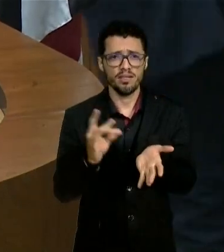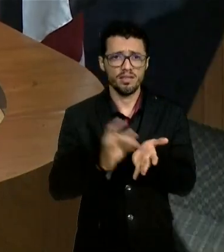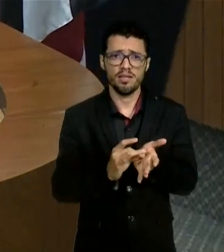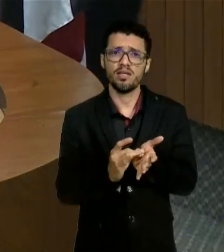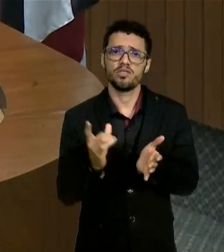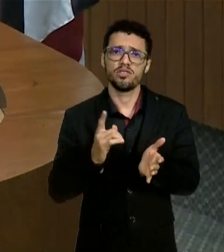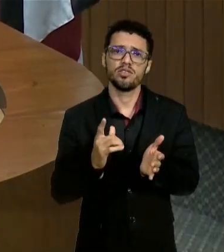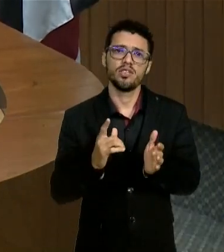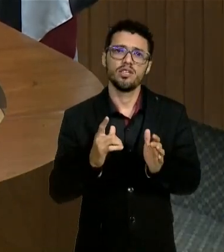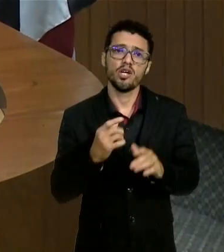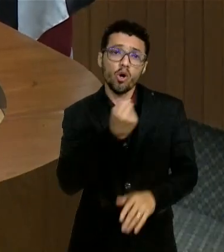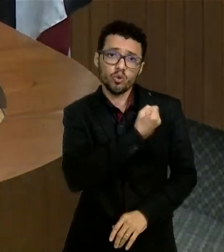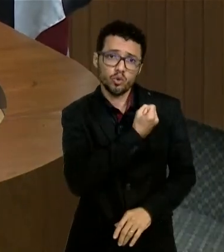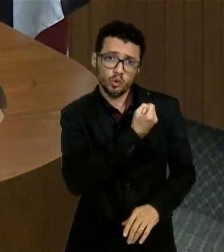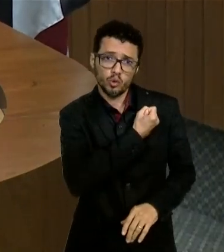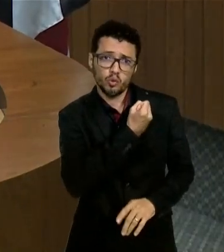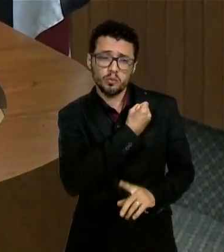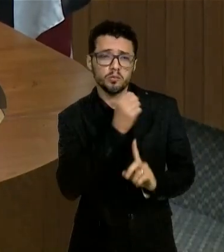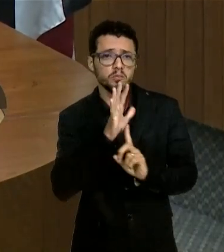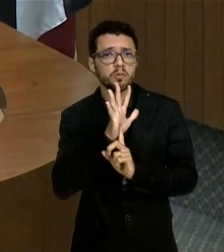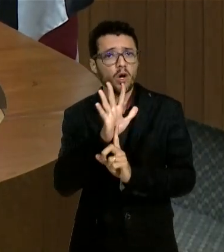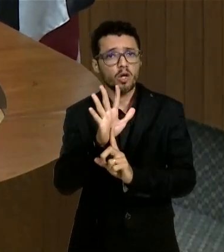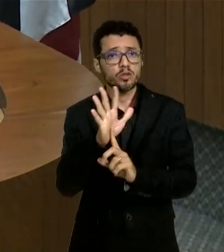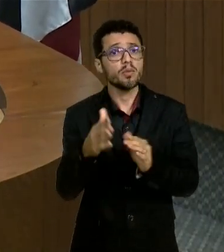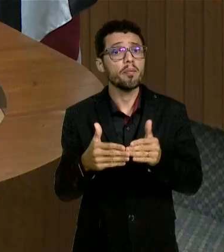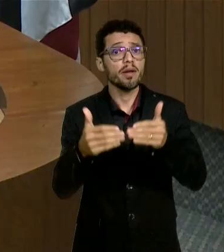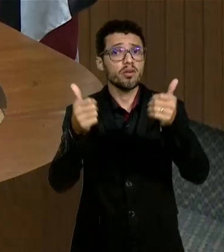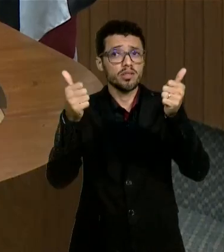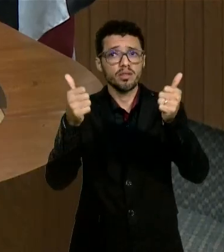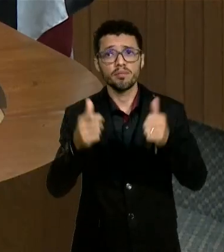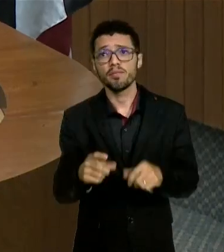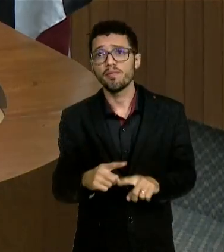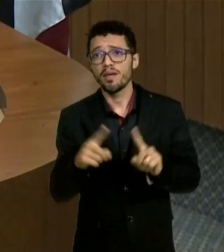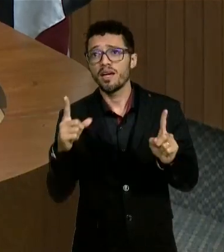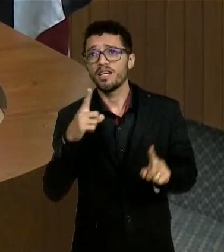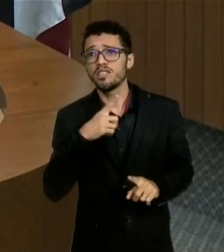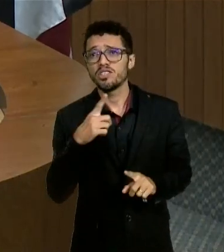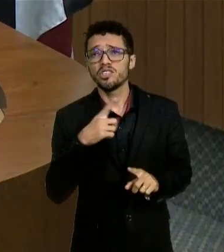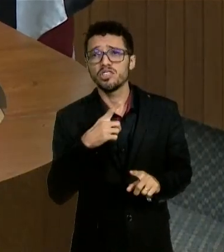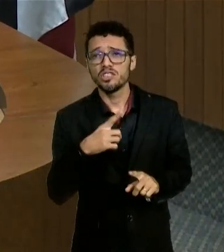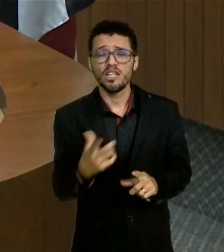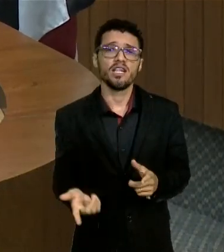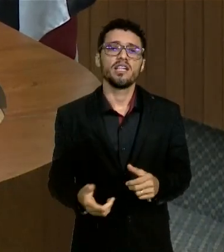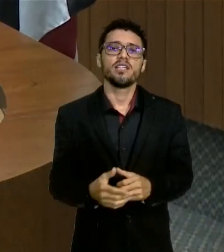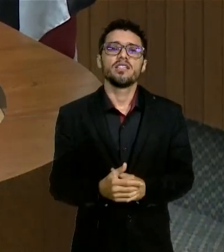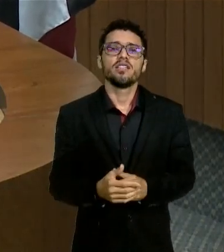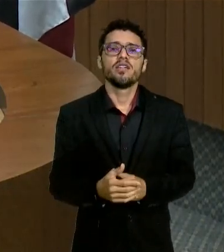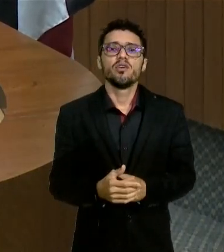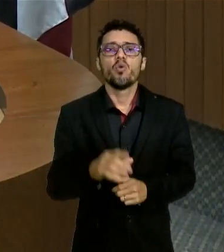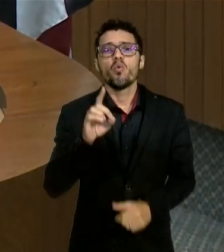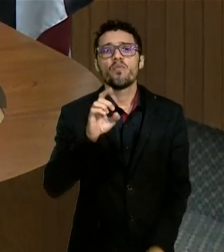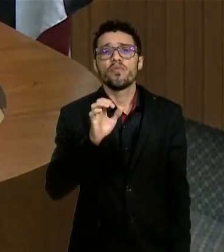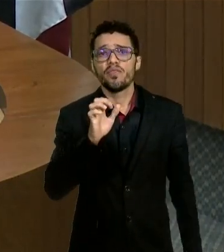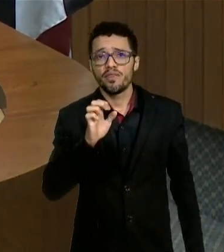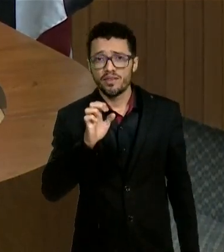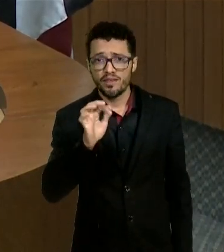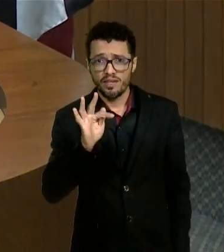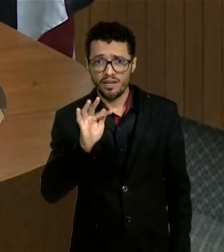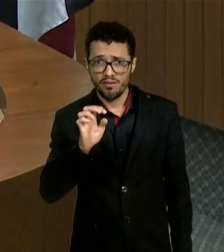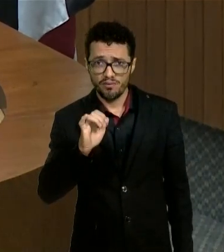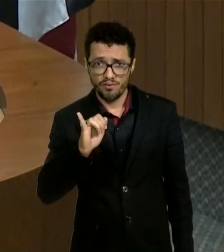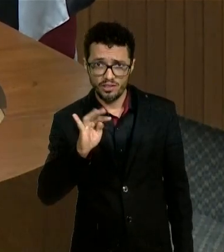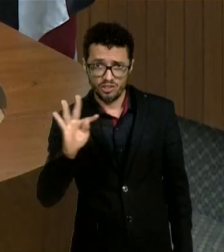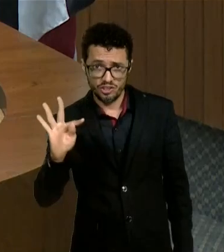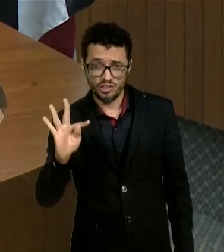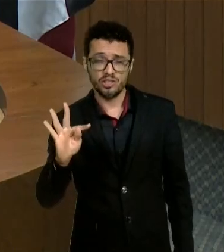realmente, deputado Carlos Lula, com um déficit de 1,1 trilhão, o maior da história. A Petrobras, que dava lucro, está